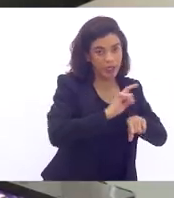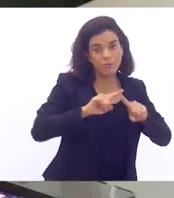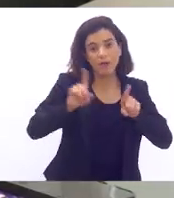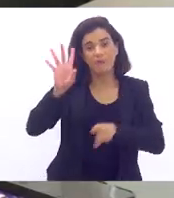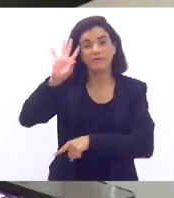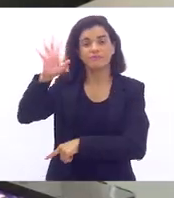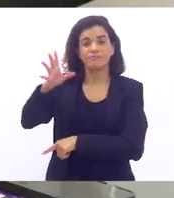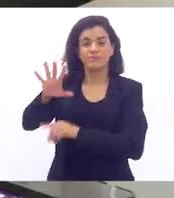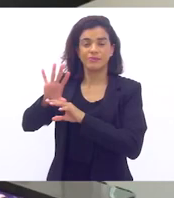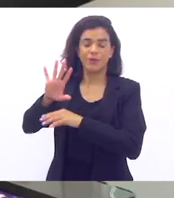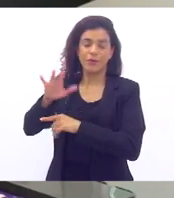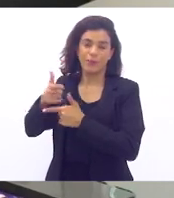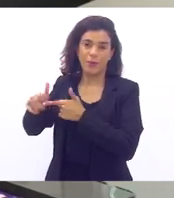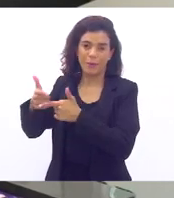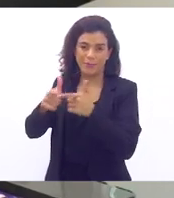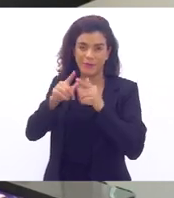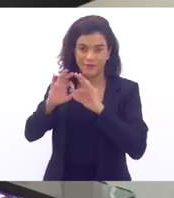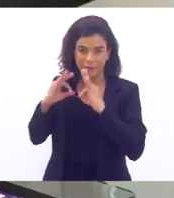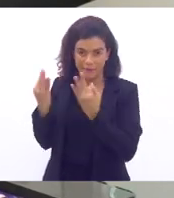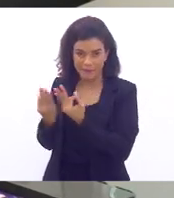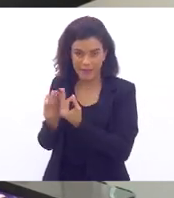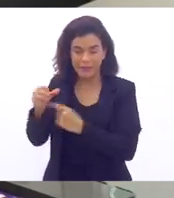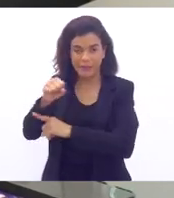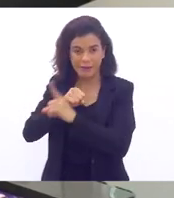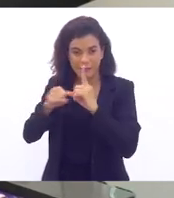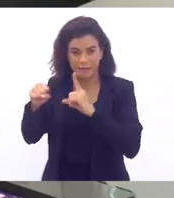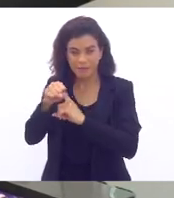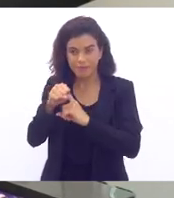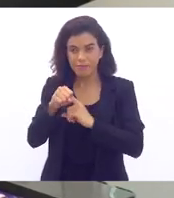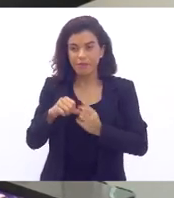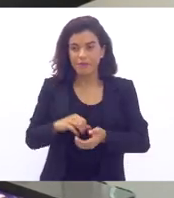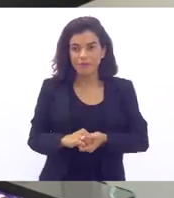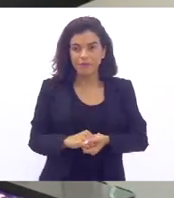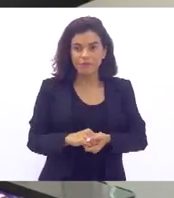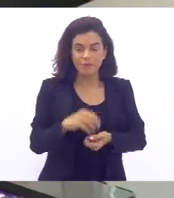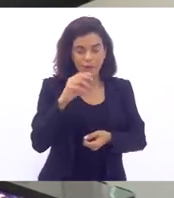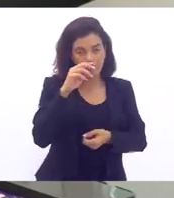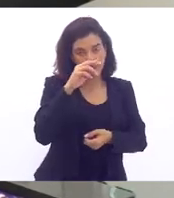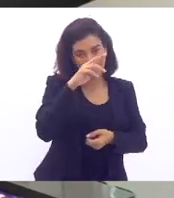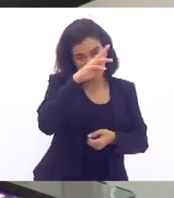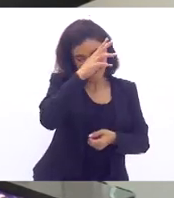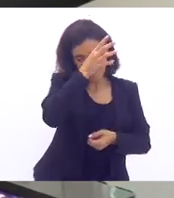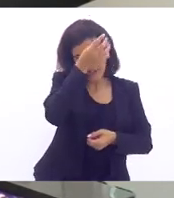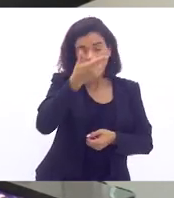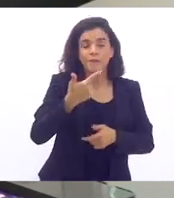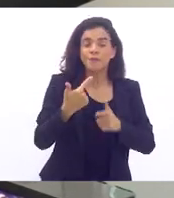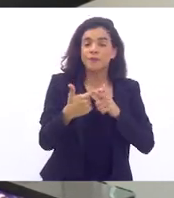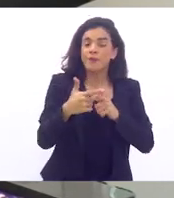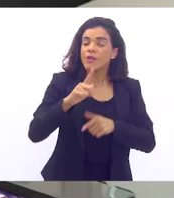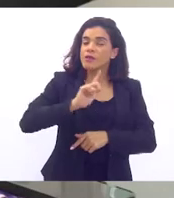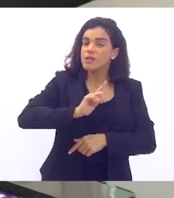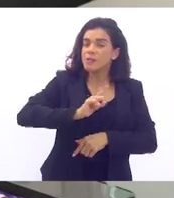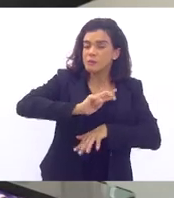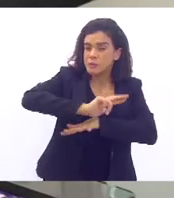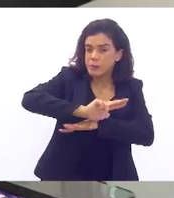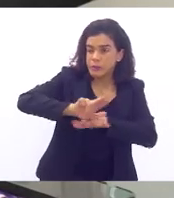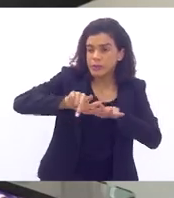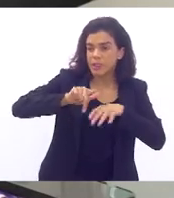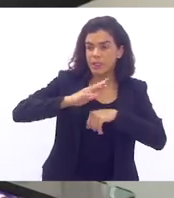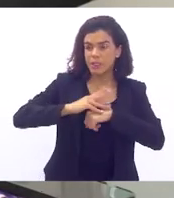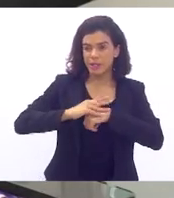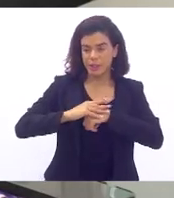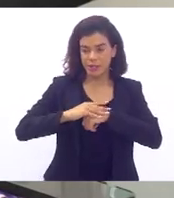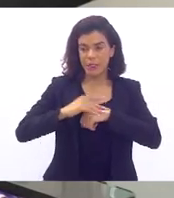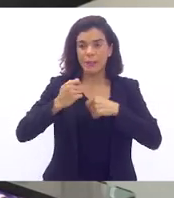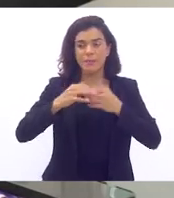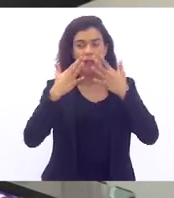os pacientes e sobretudo por uma sociedade porque nós temos por trás disso uma série de outras patologias e doenças que também demandam de atenção